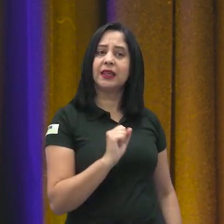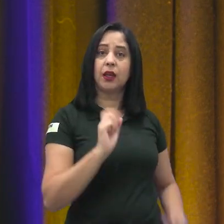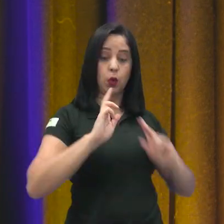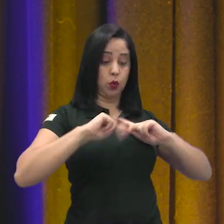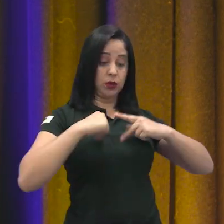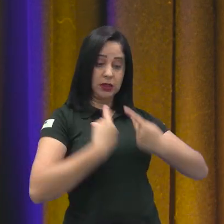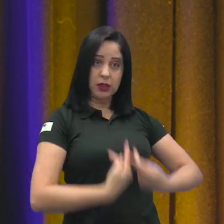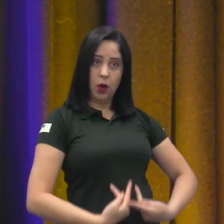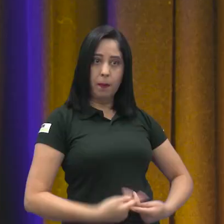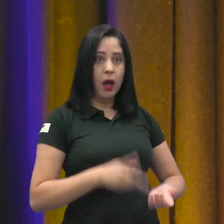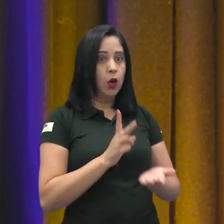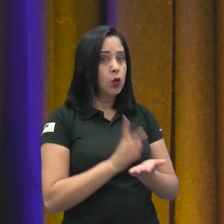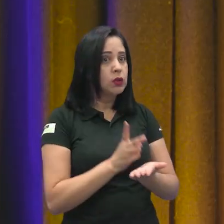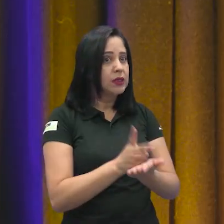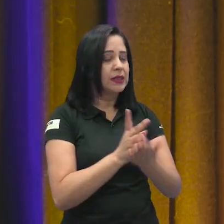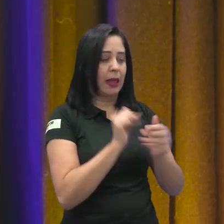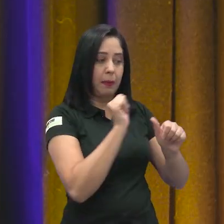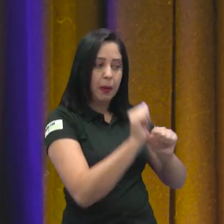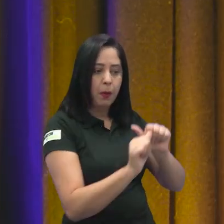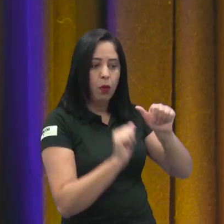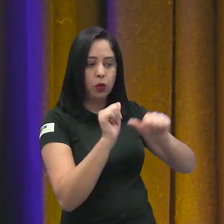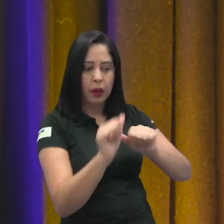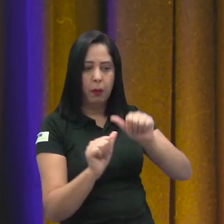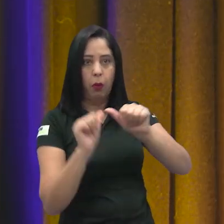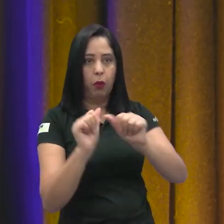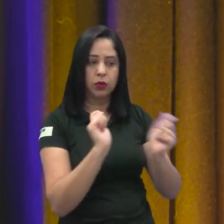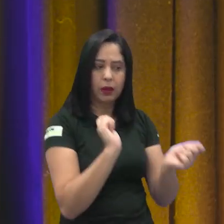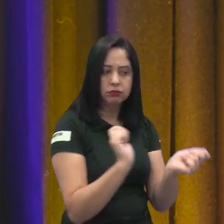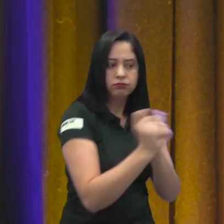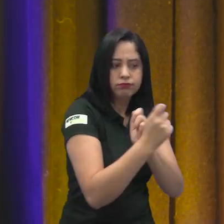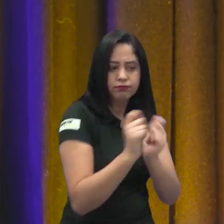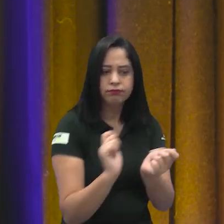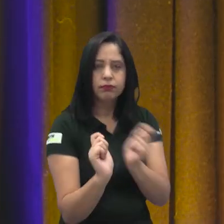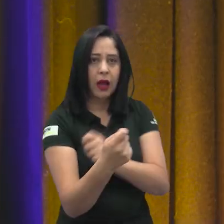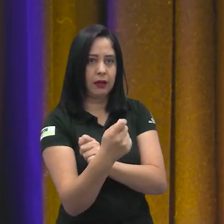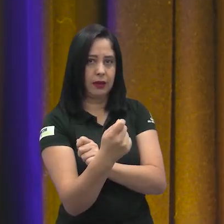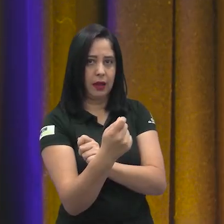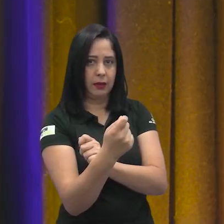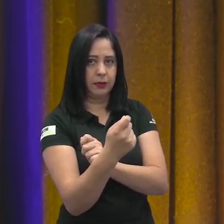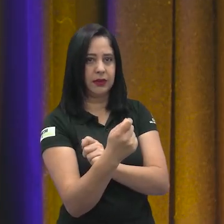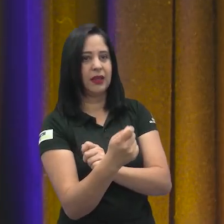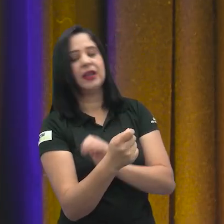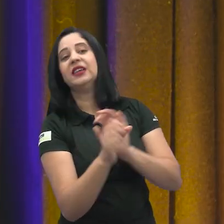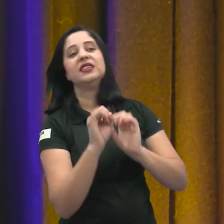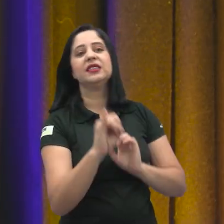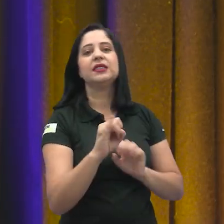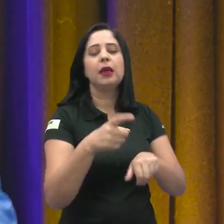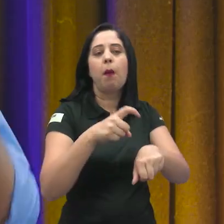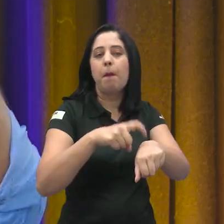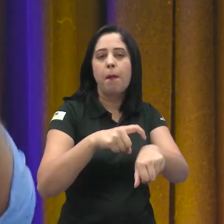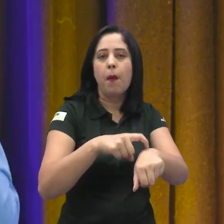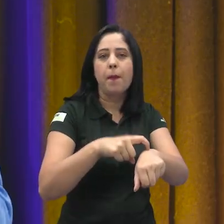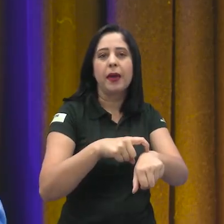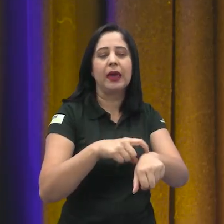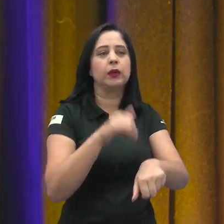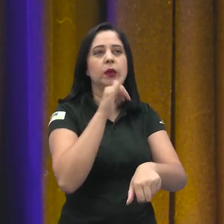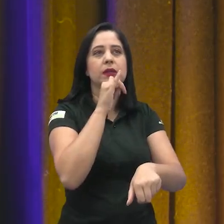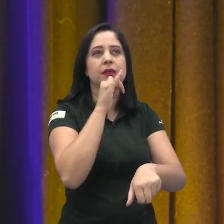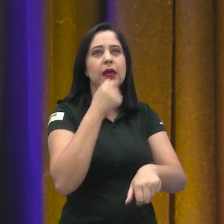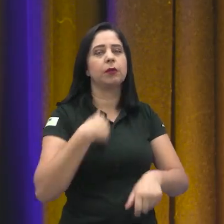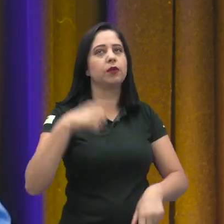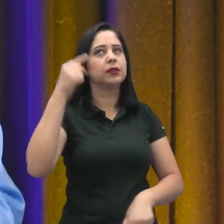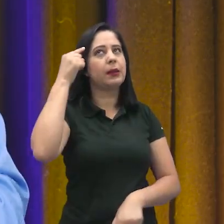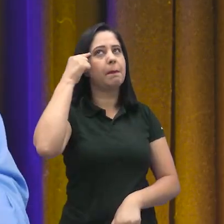adaptáveis, mutáveis à necessidade daquele momento e daquela situação. E a partir do momento que você cria internamente